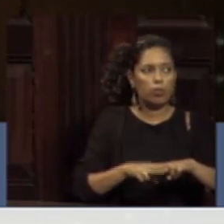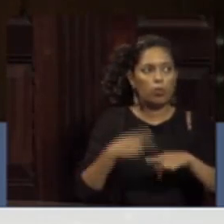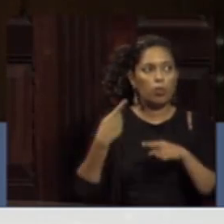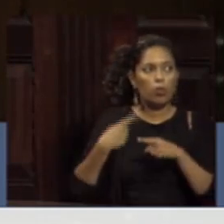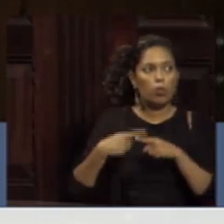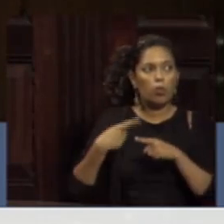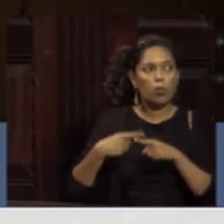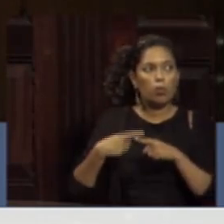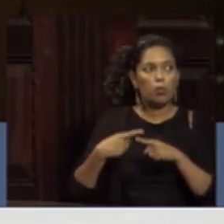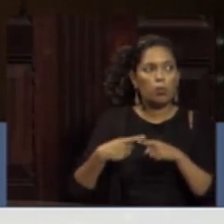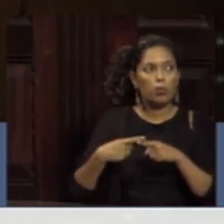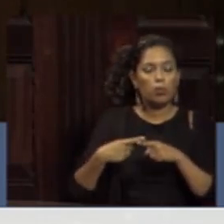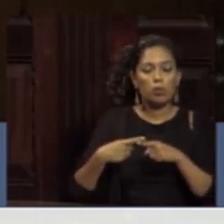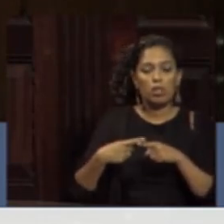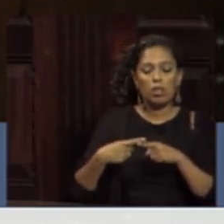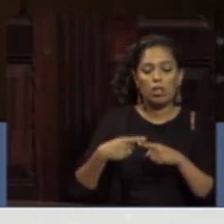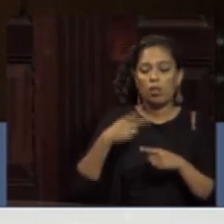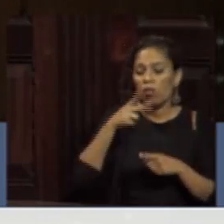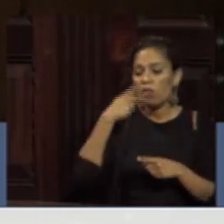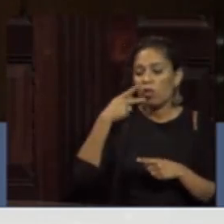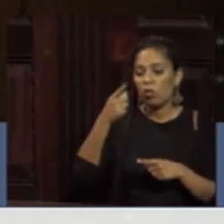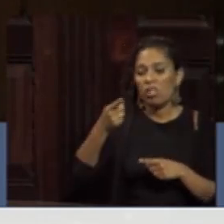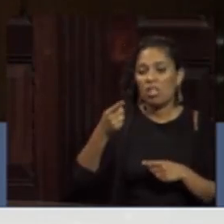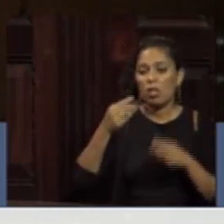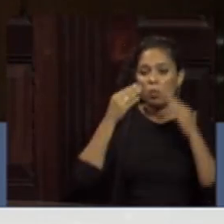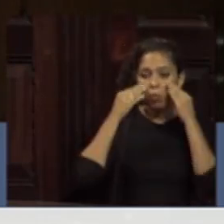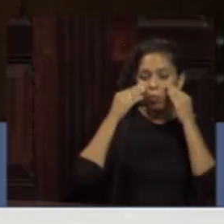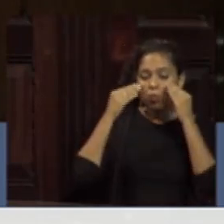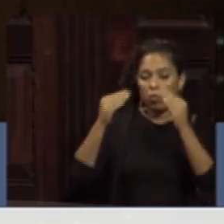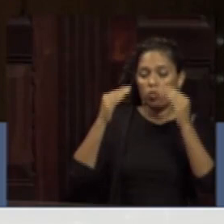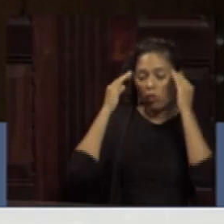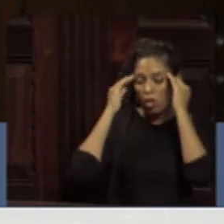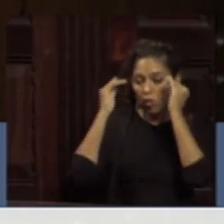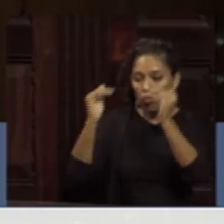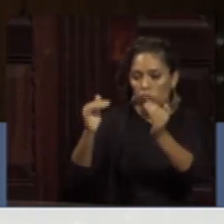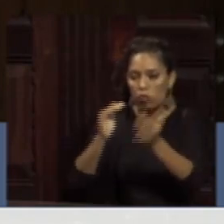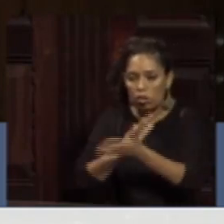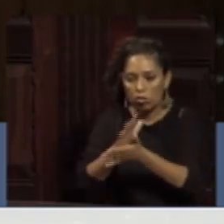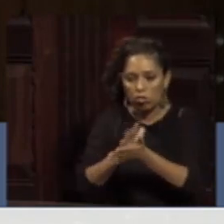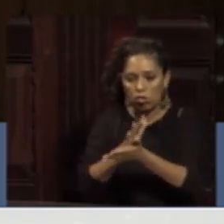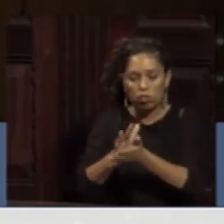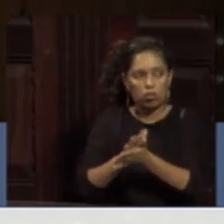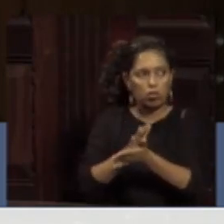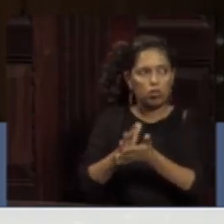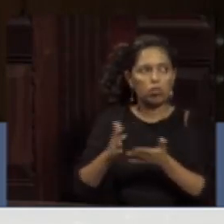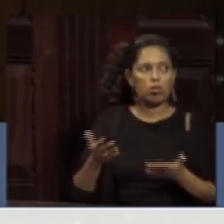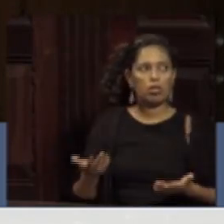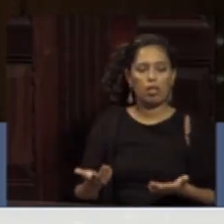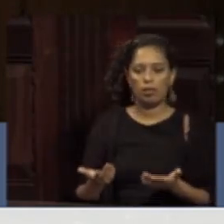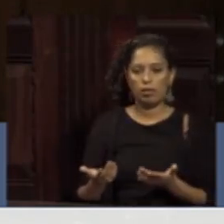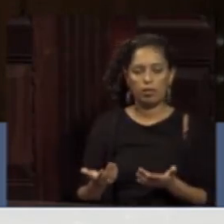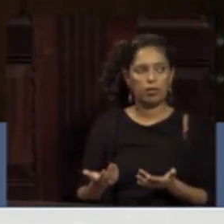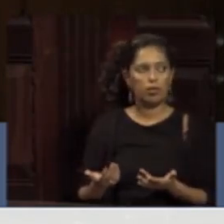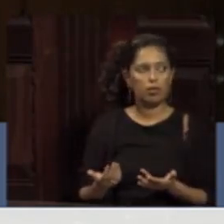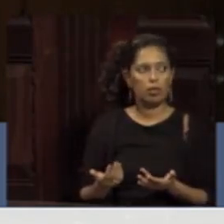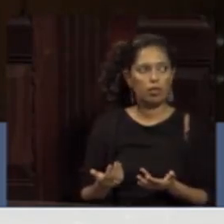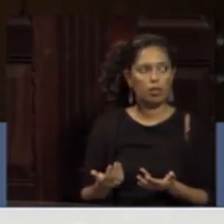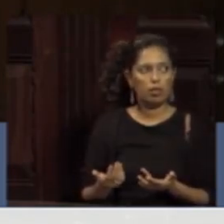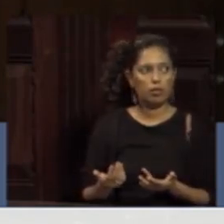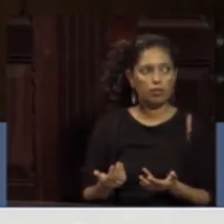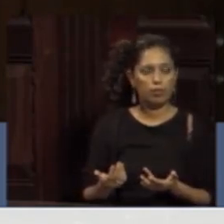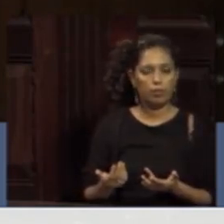acusado de desobediência, porque não quis entrar sozinho para uma reunião com a polícia e a coordenadoria, quando havia